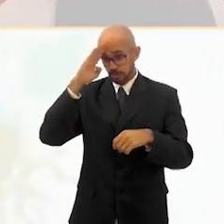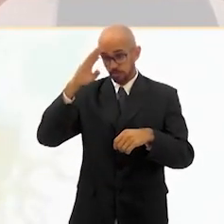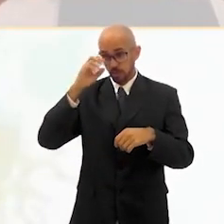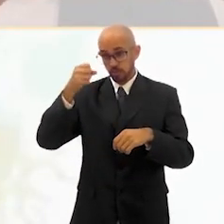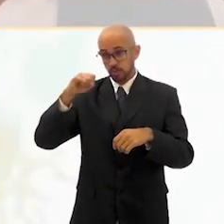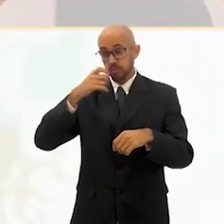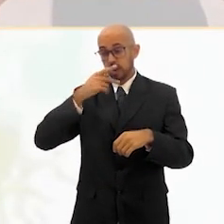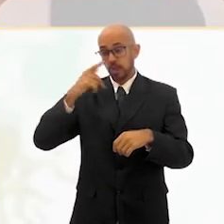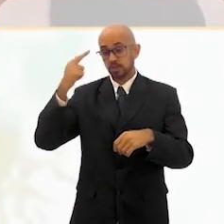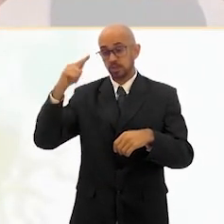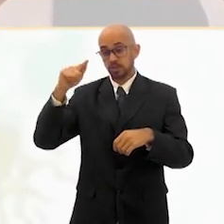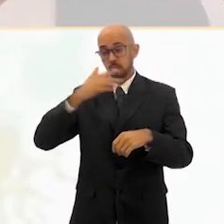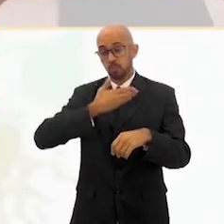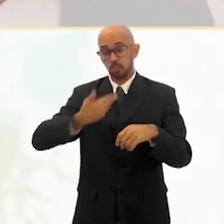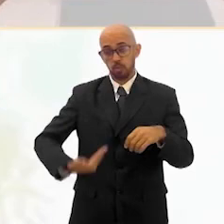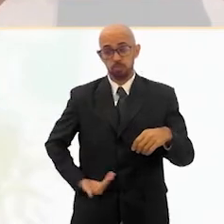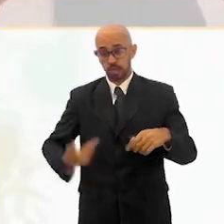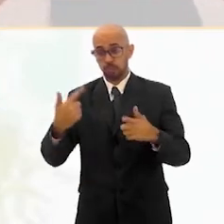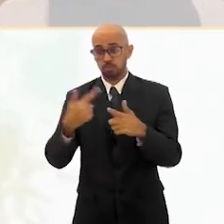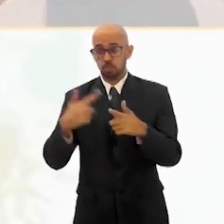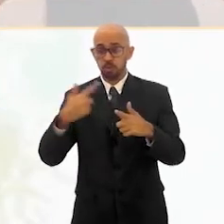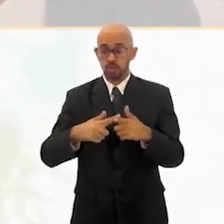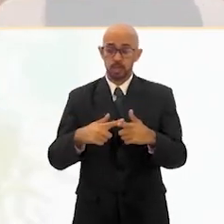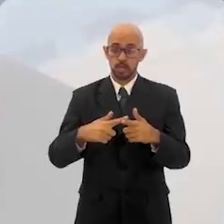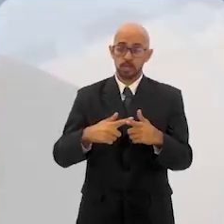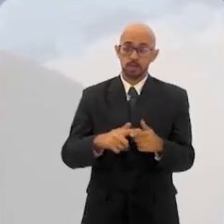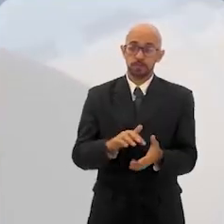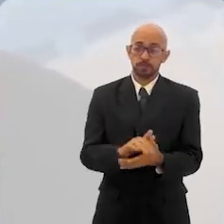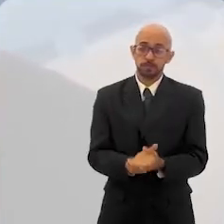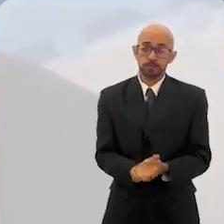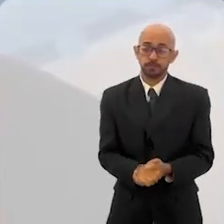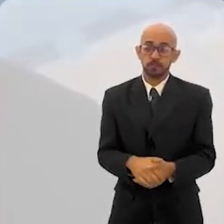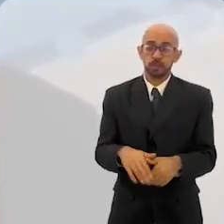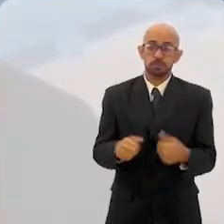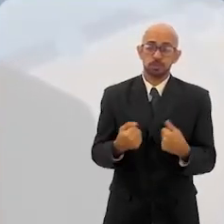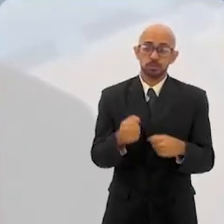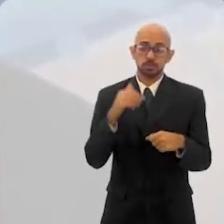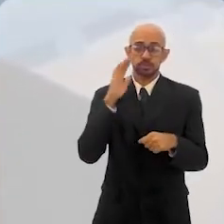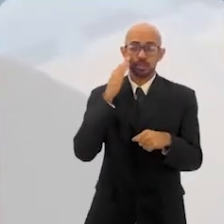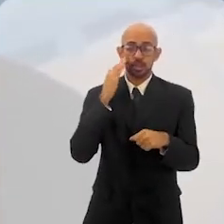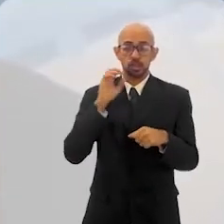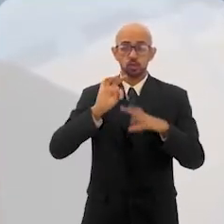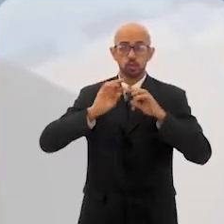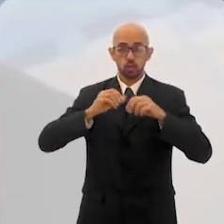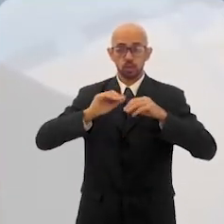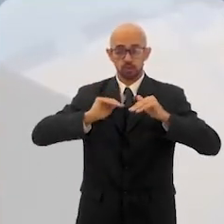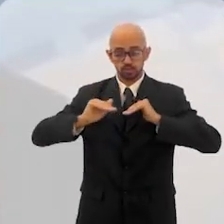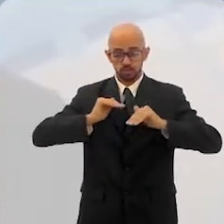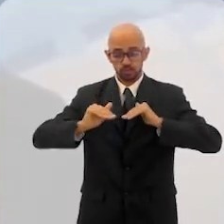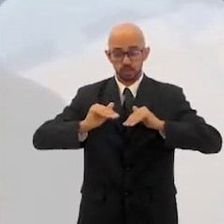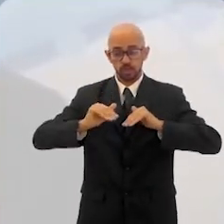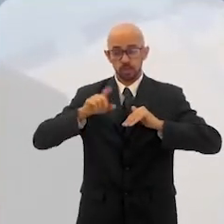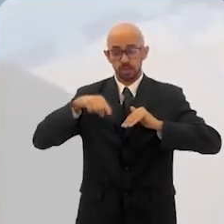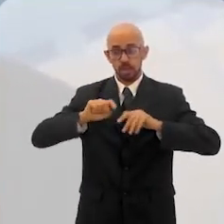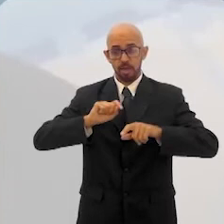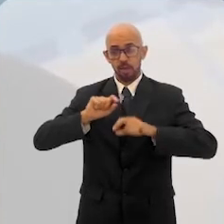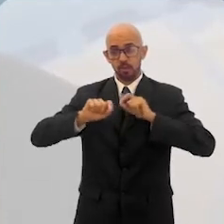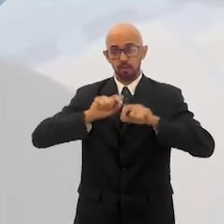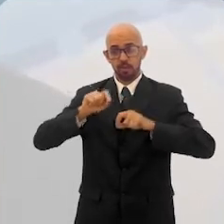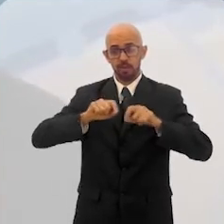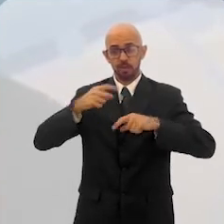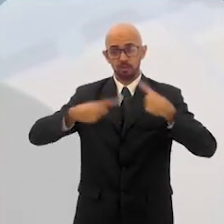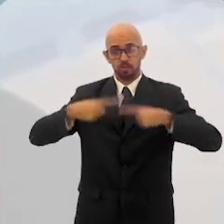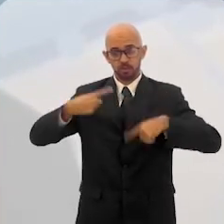gestão pública. Porque gestão pública, eu tenho que entender que todo esse movimento, ele é feito baseado, né, em